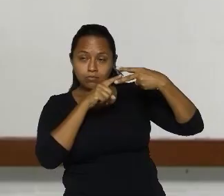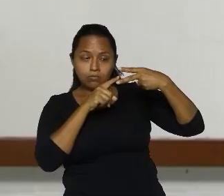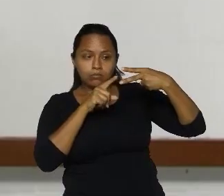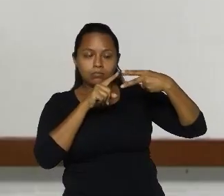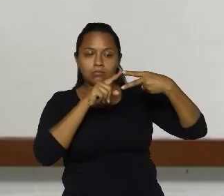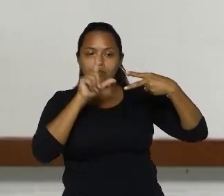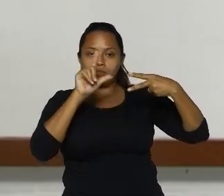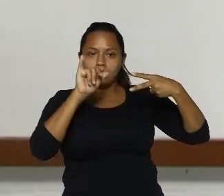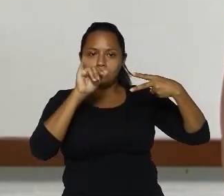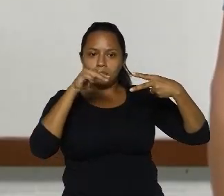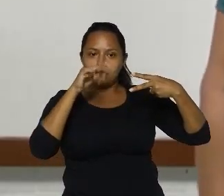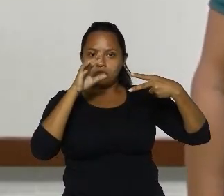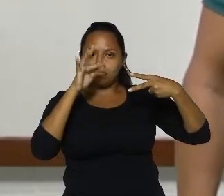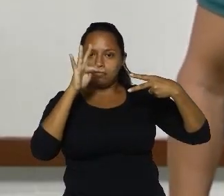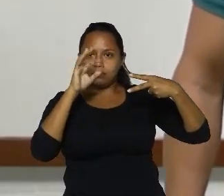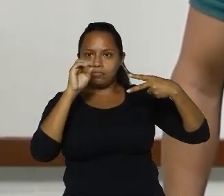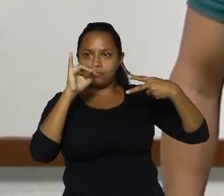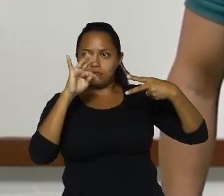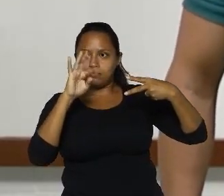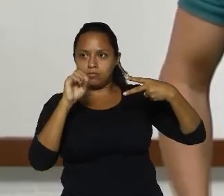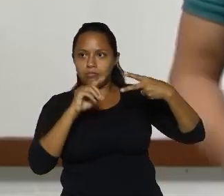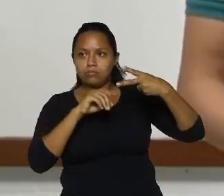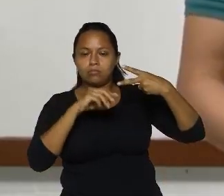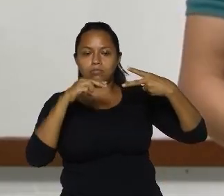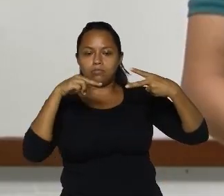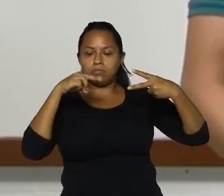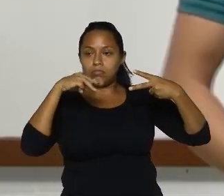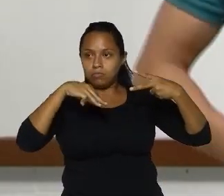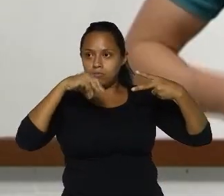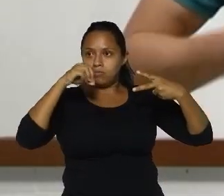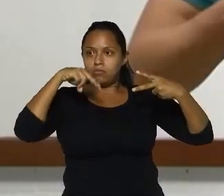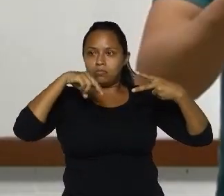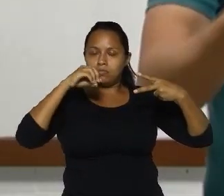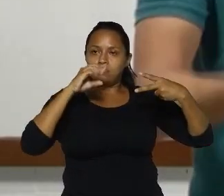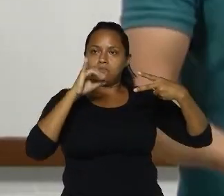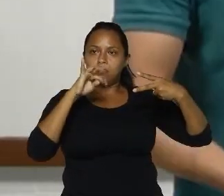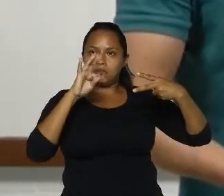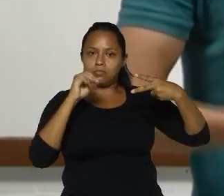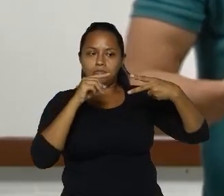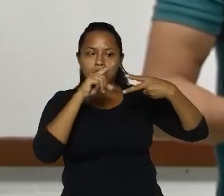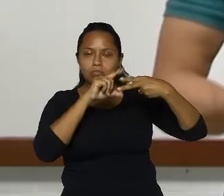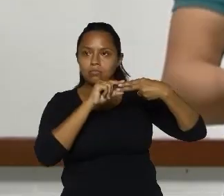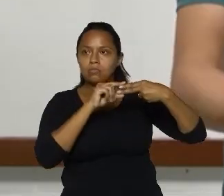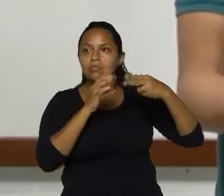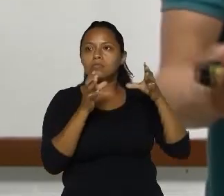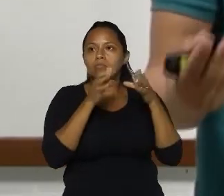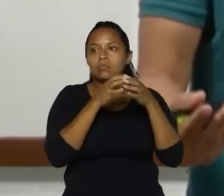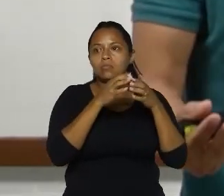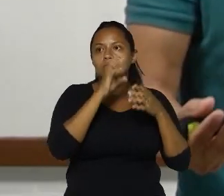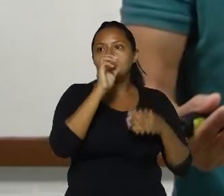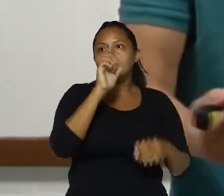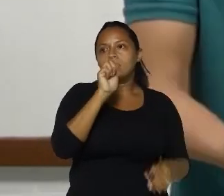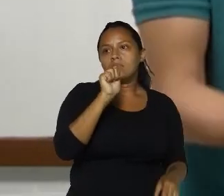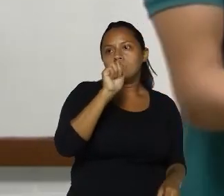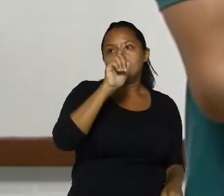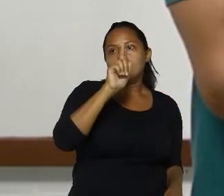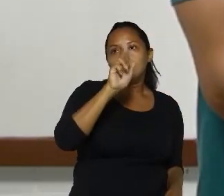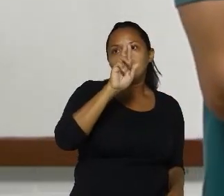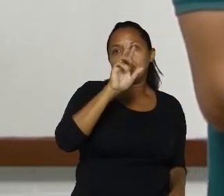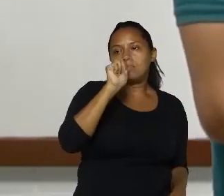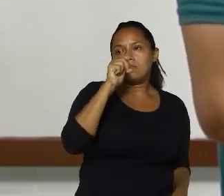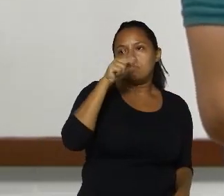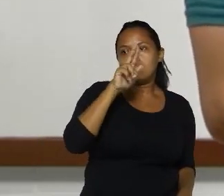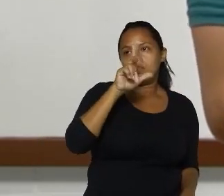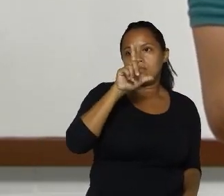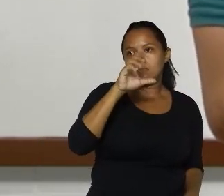o monócito, são chamados de agranulócito. Por quê? Porque não é possível observar claramente a presença